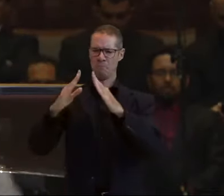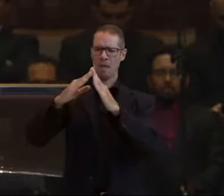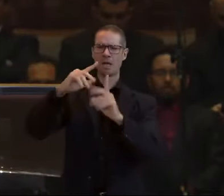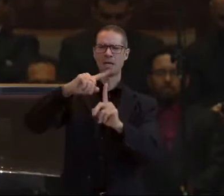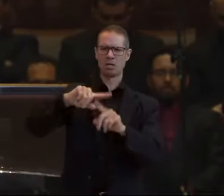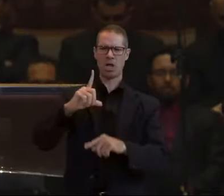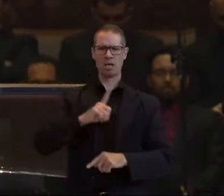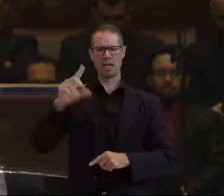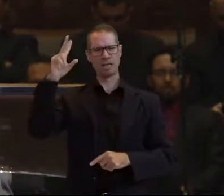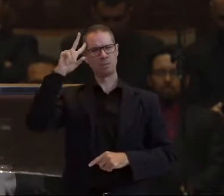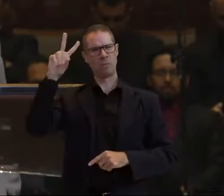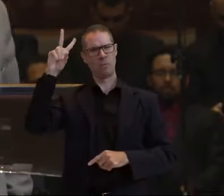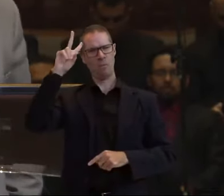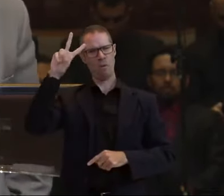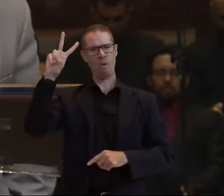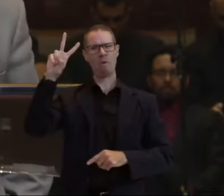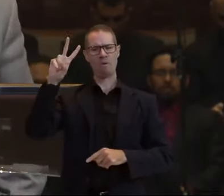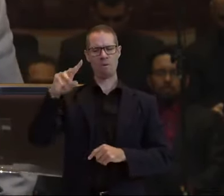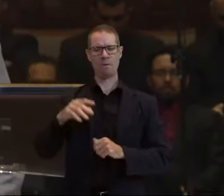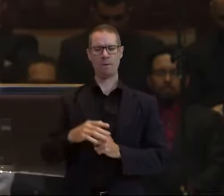tem história.